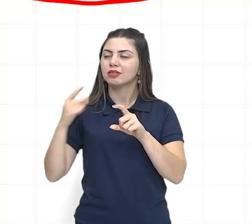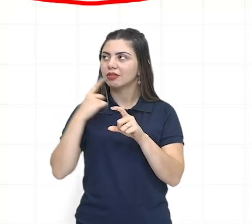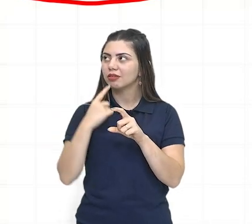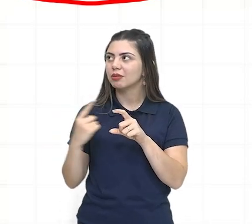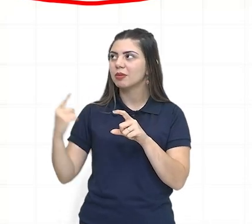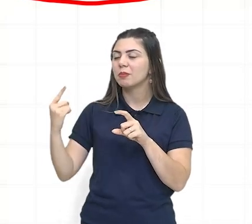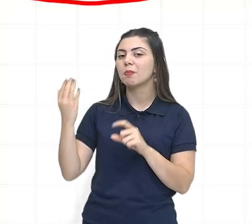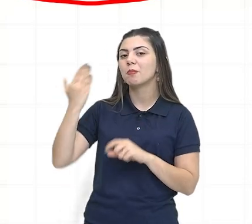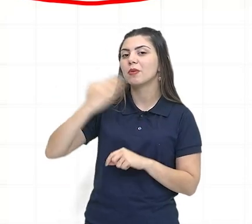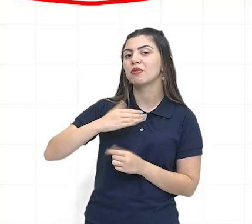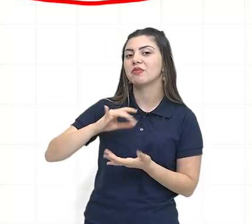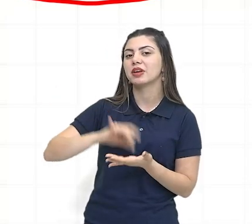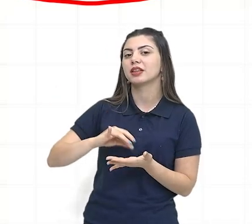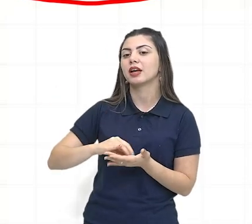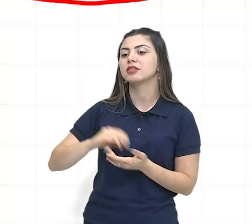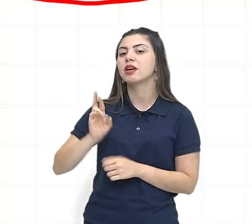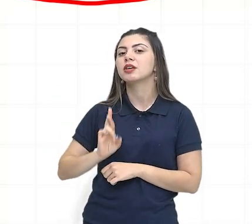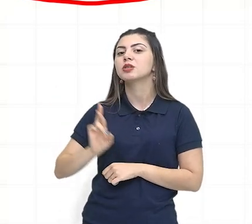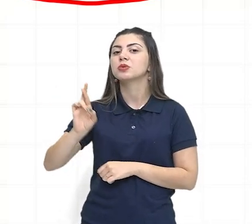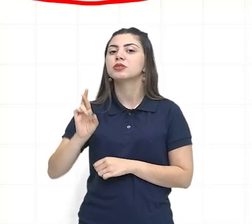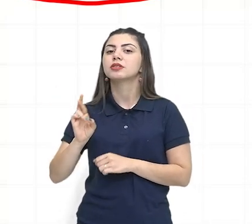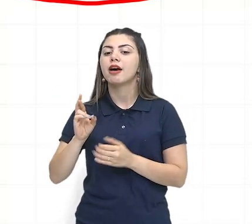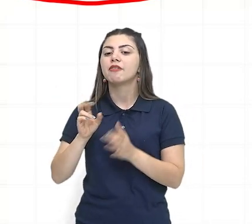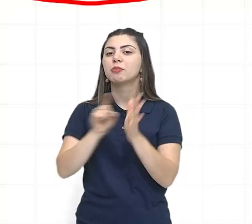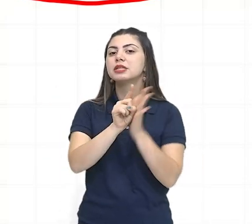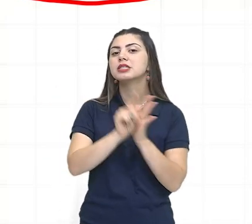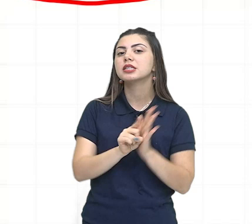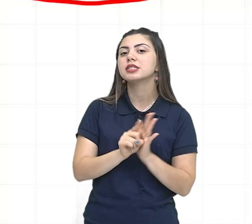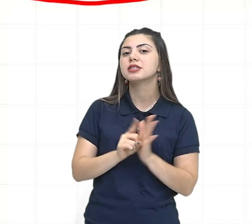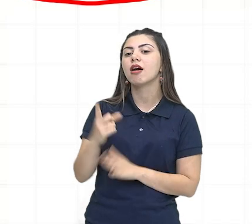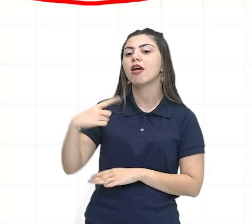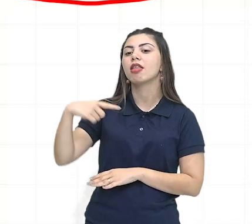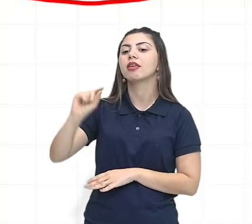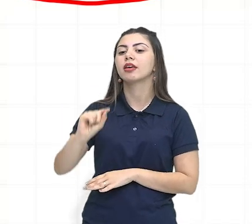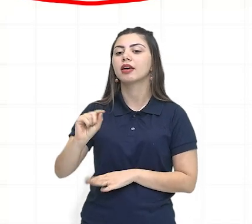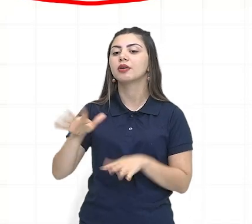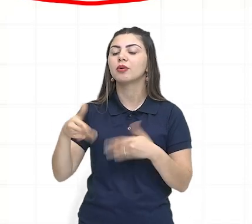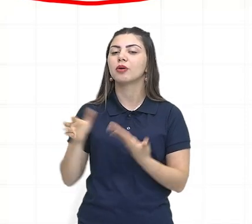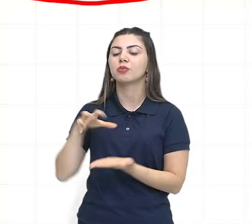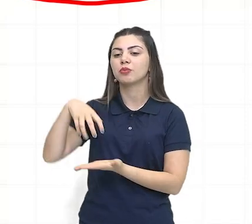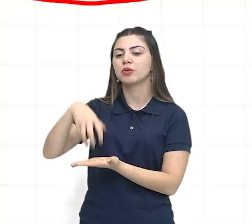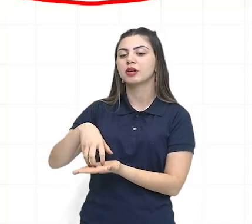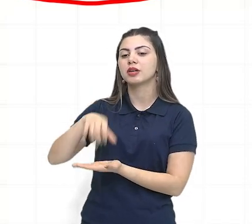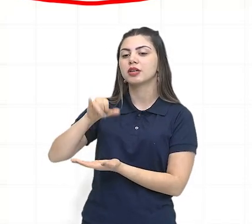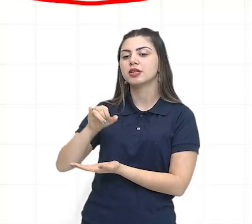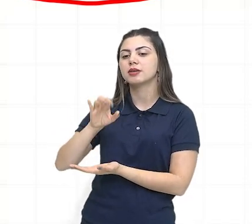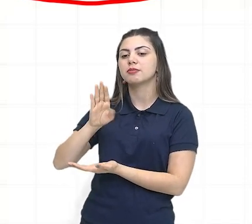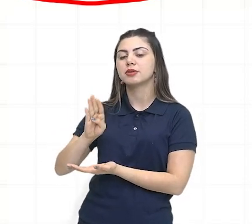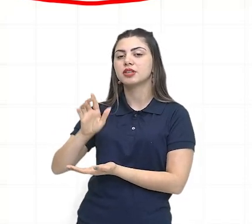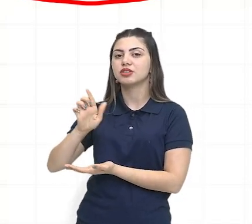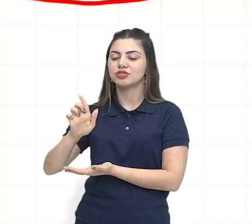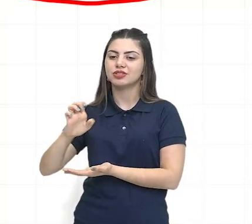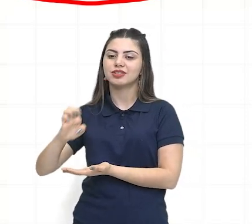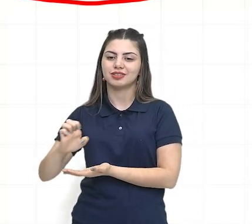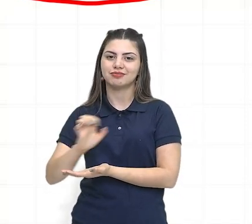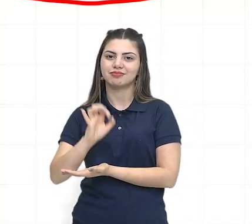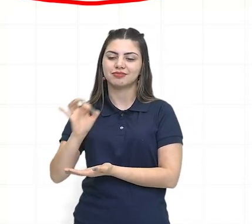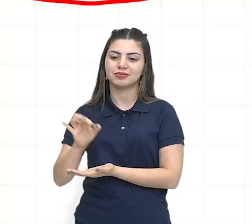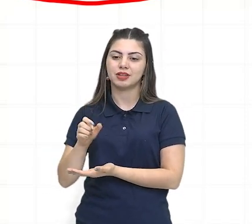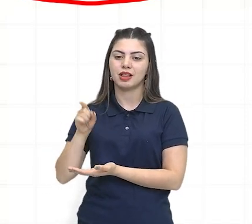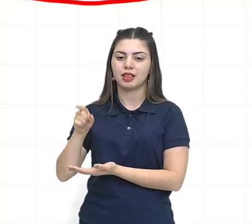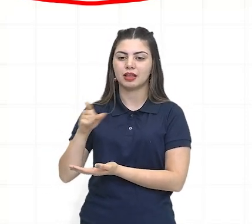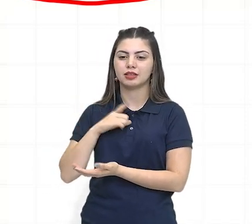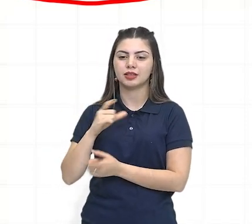verdadeiro. Foi feito aonde? Por quem? Em que lugar? No IBGE, no